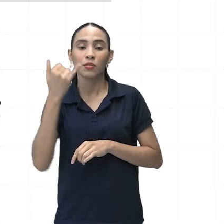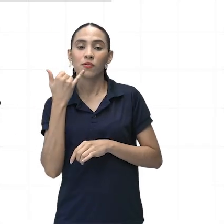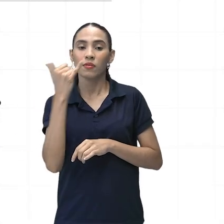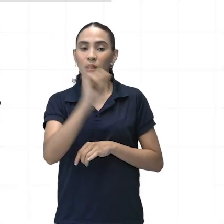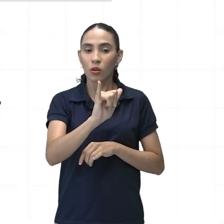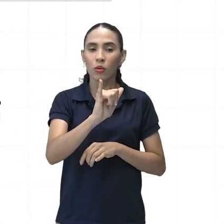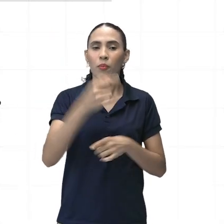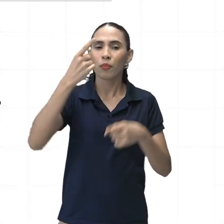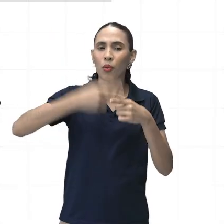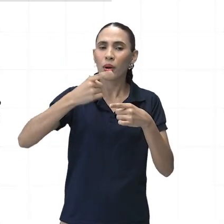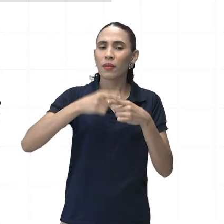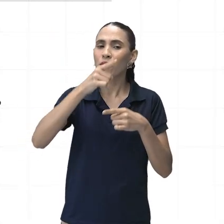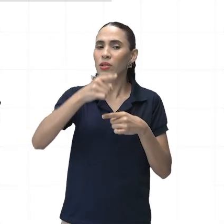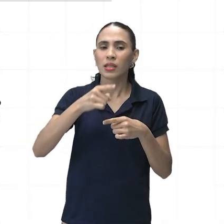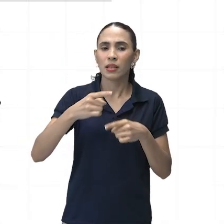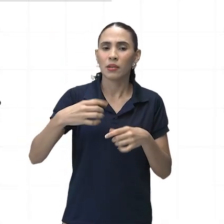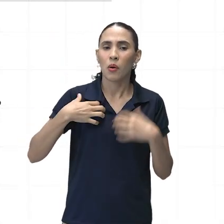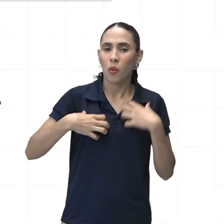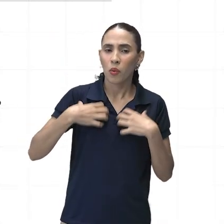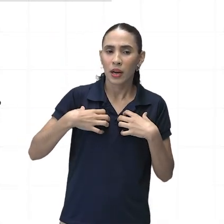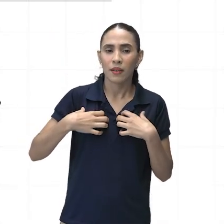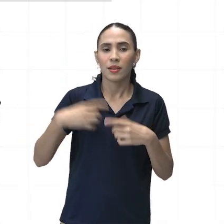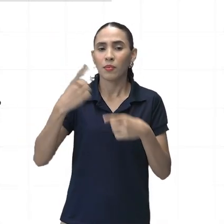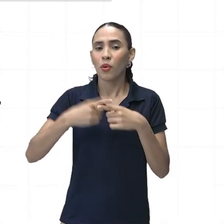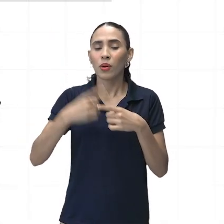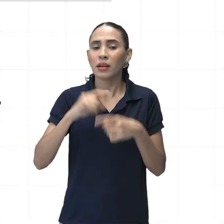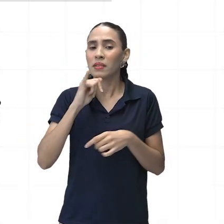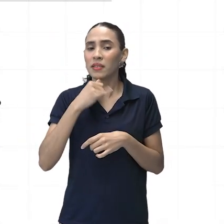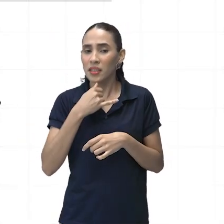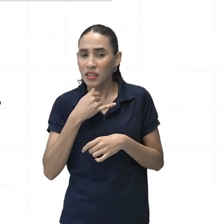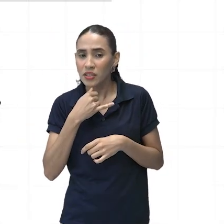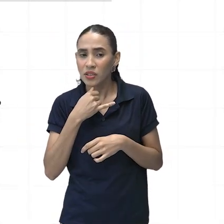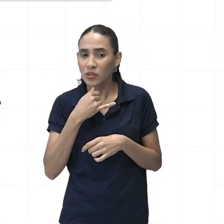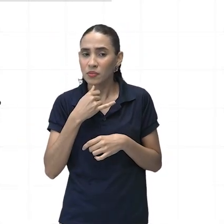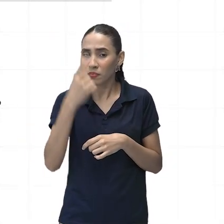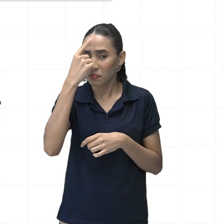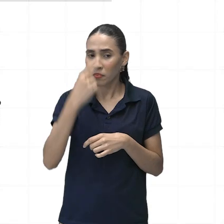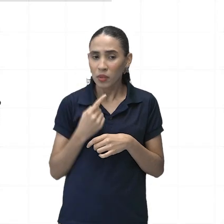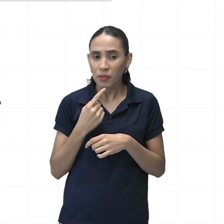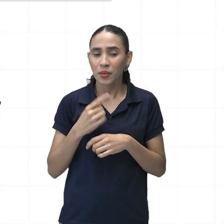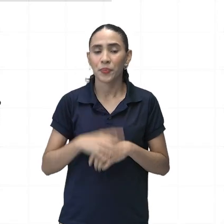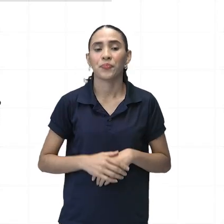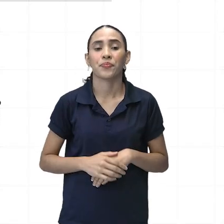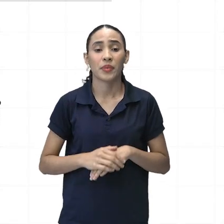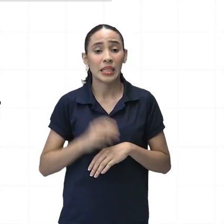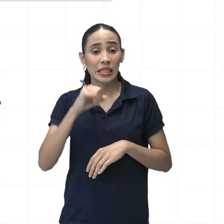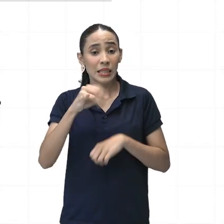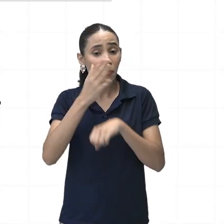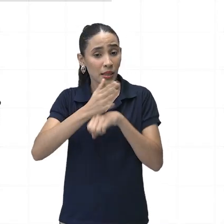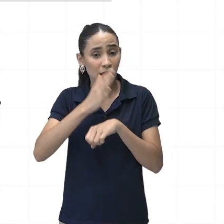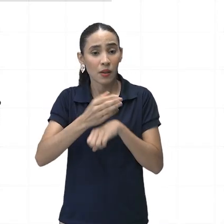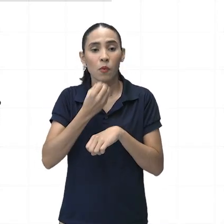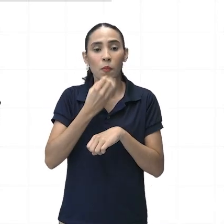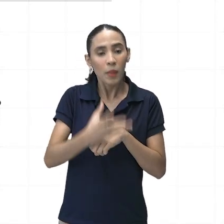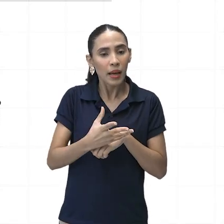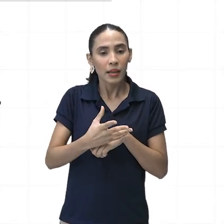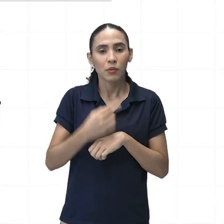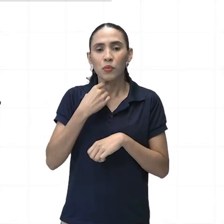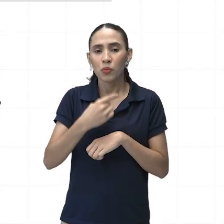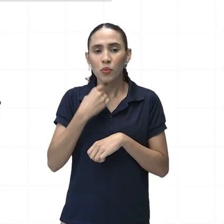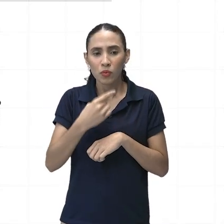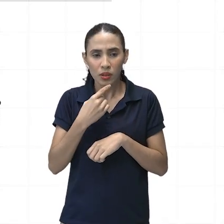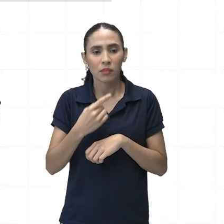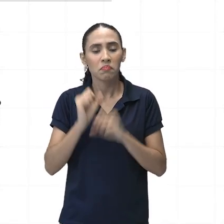por que estás irado? E por que está abatido o teu semblante? Se praticares o bem, sem dúvida